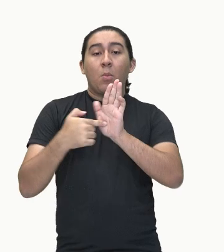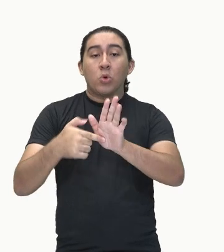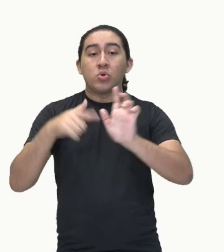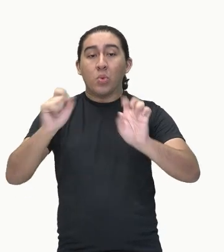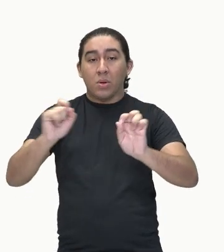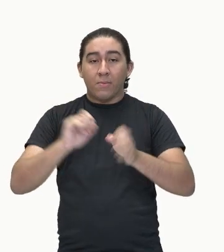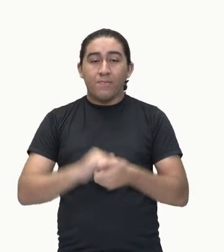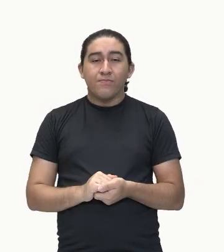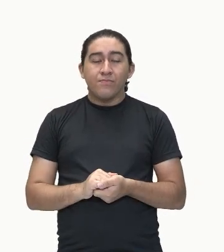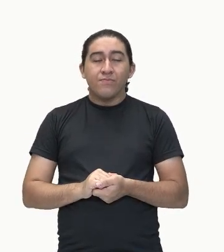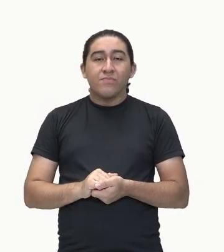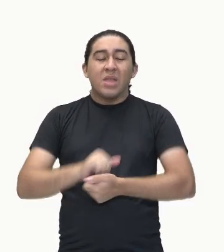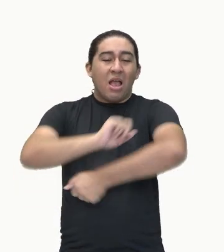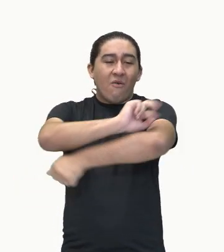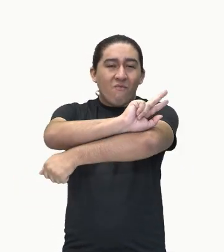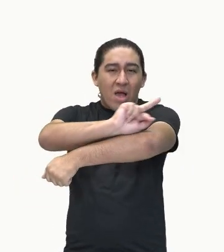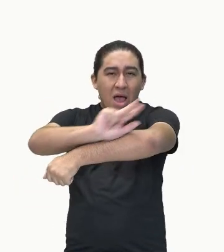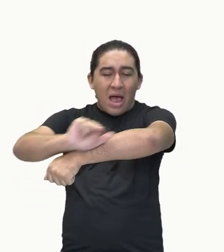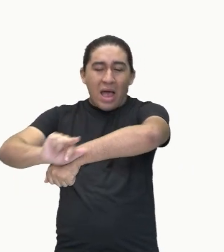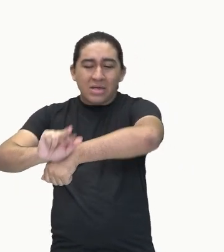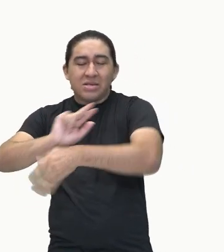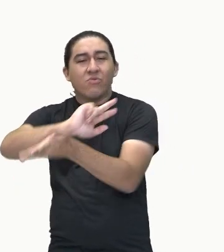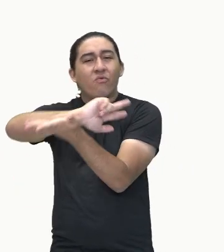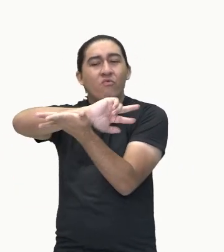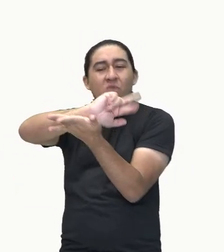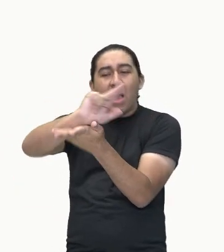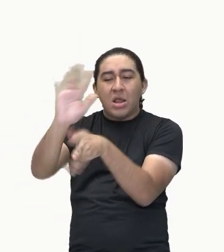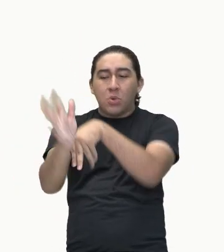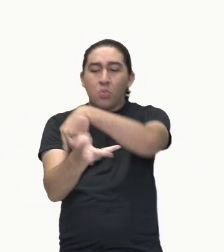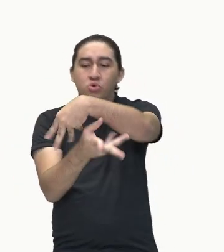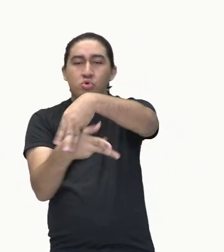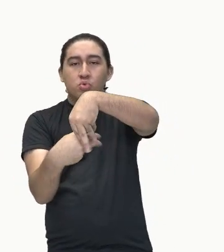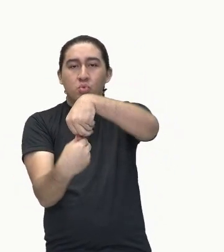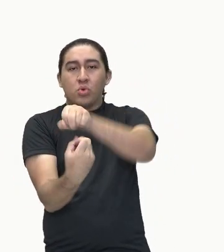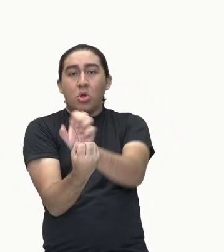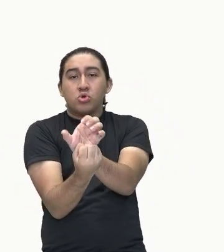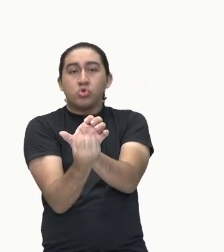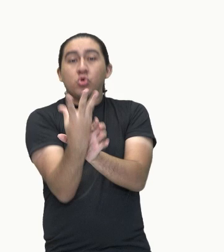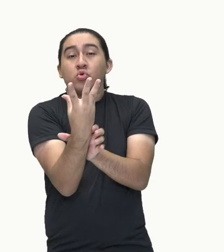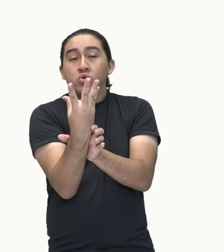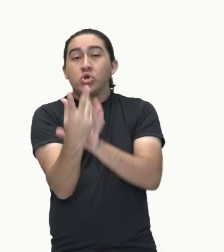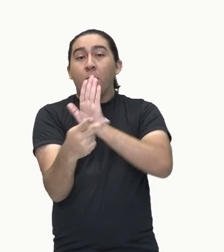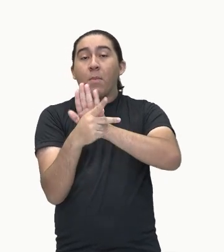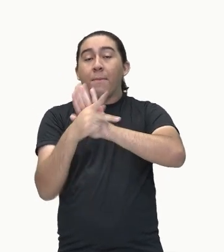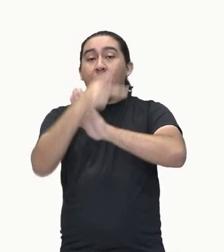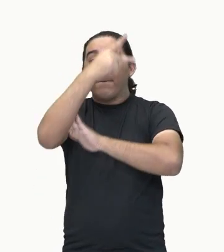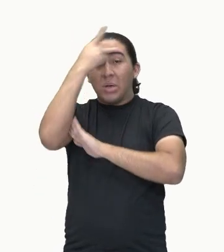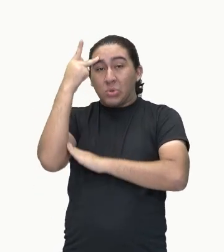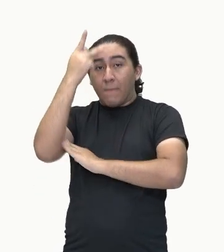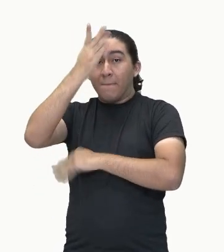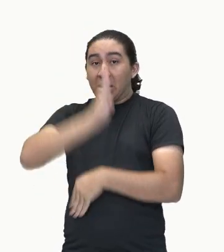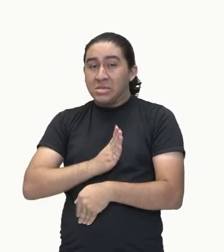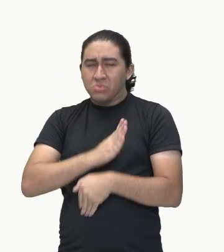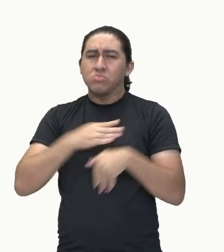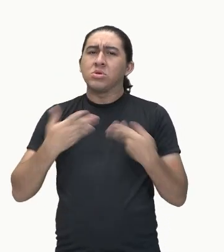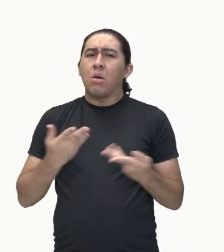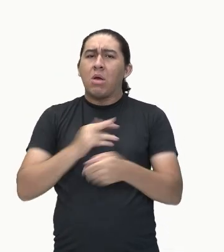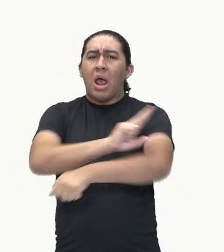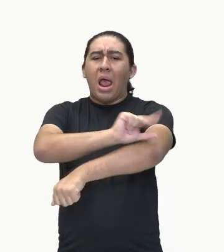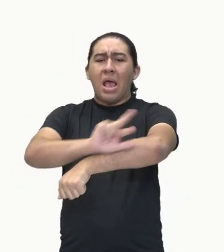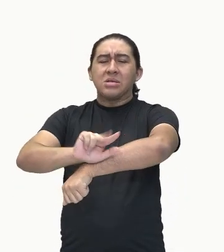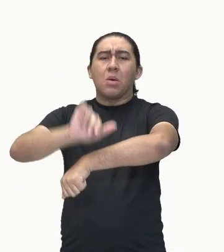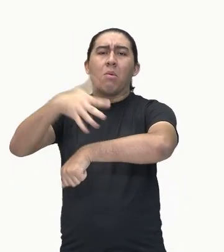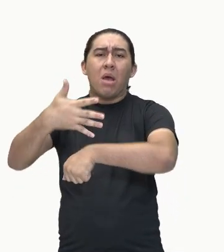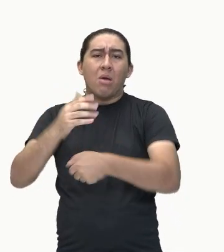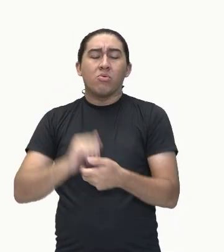as raças de variado matiz, formadoras da nacionalidade, certo? Então, quais são essas raças?